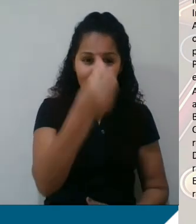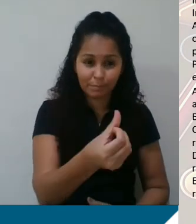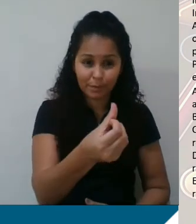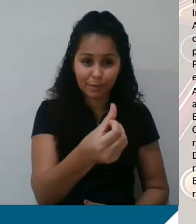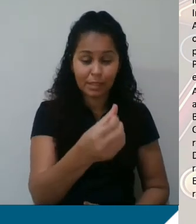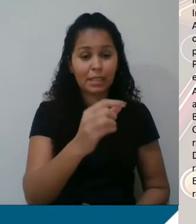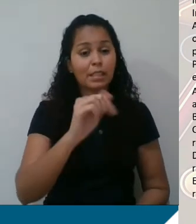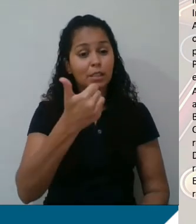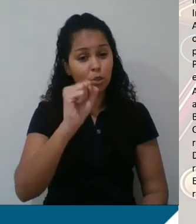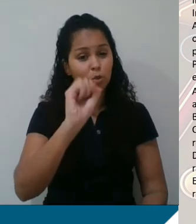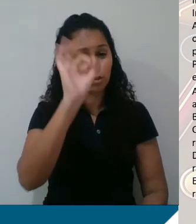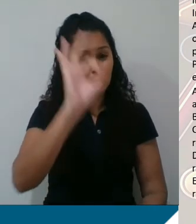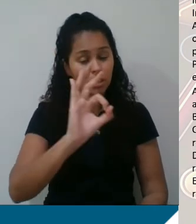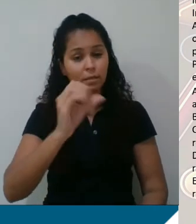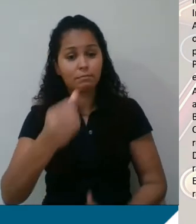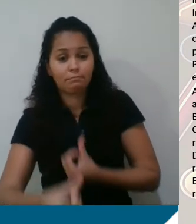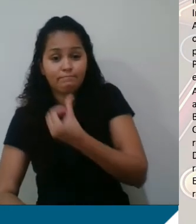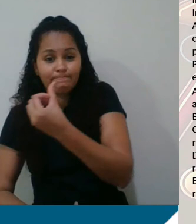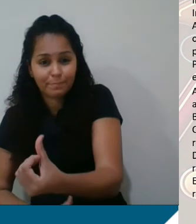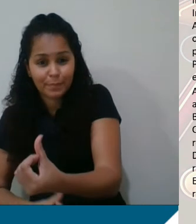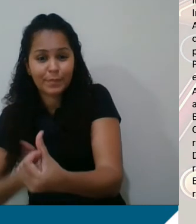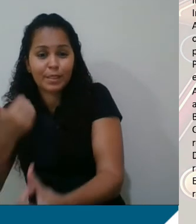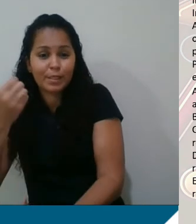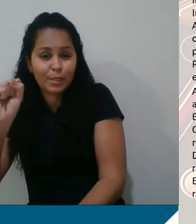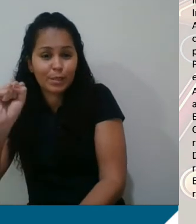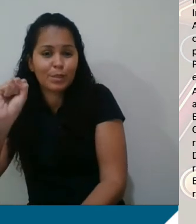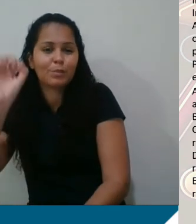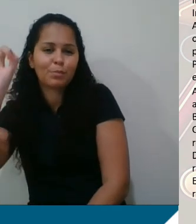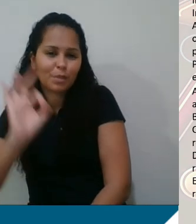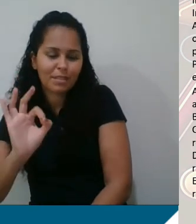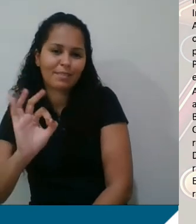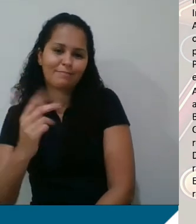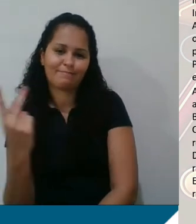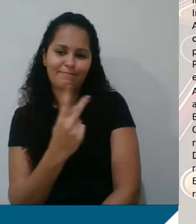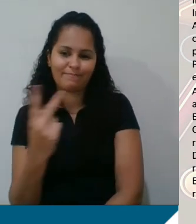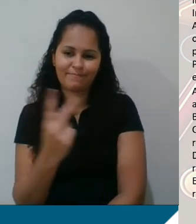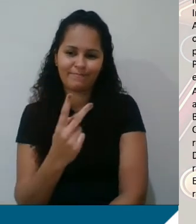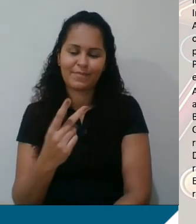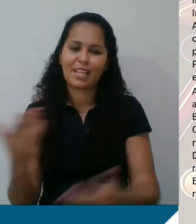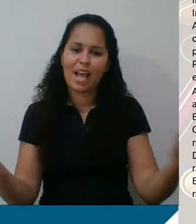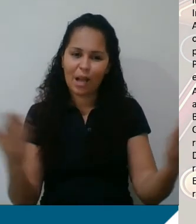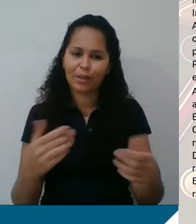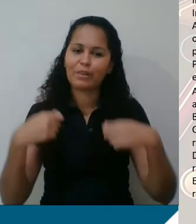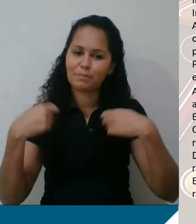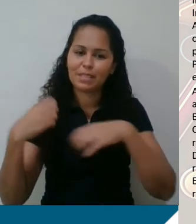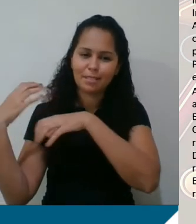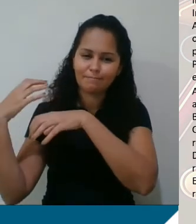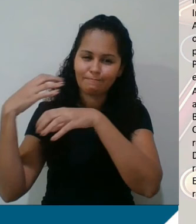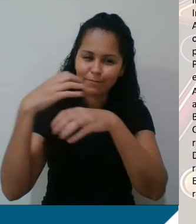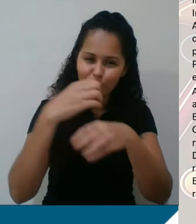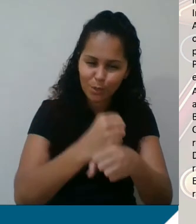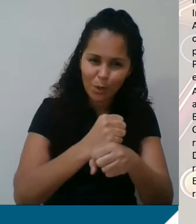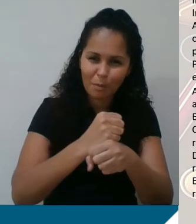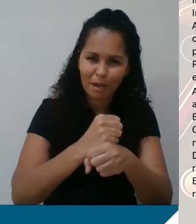18%, no segundo semestre ele cresce outros 18%. Só que 1,18 elevado a 2 não vai ter jeito. A gente